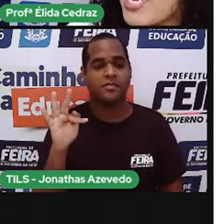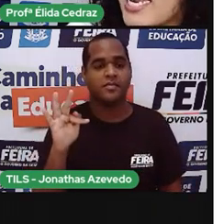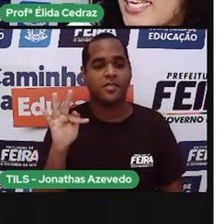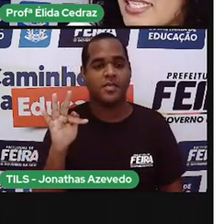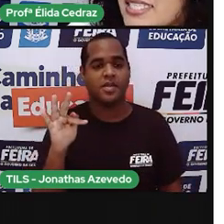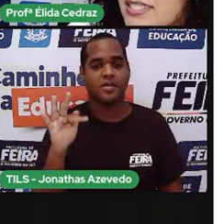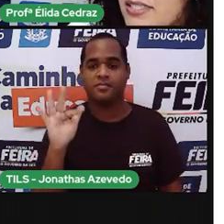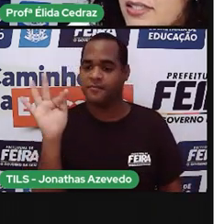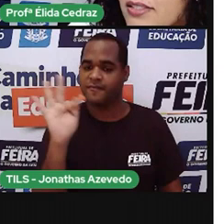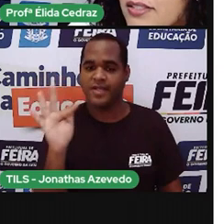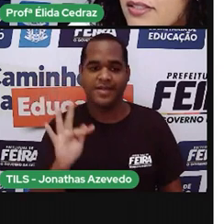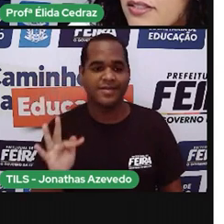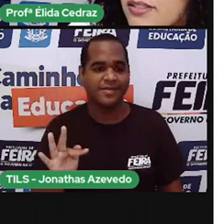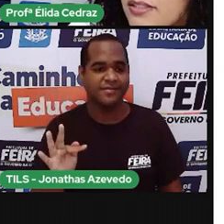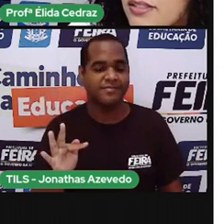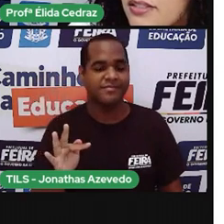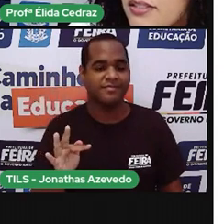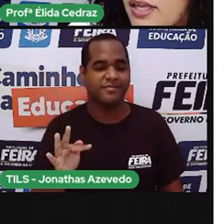de feliz?